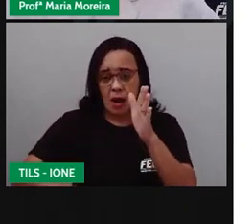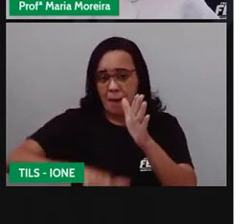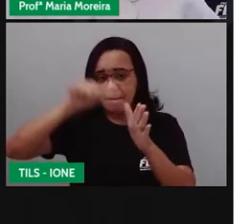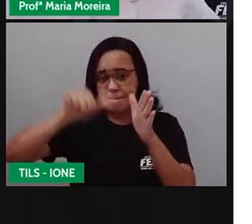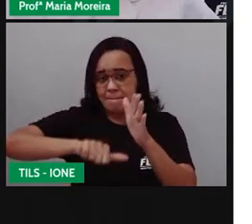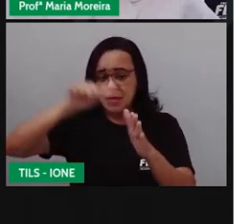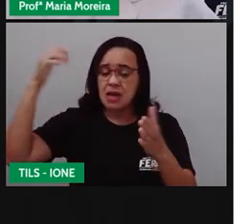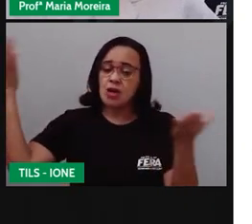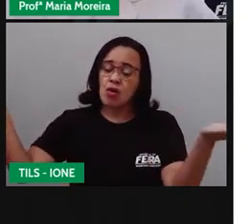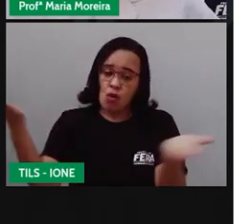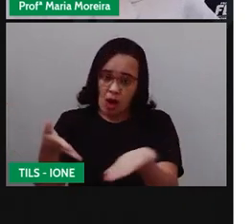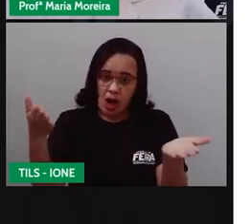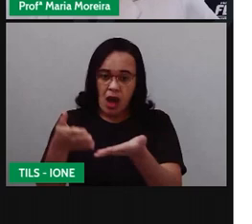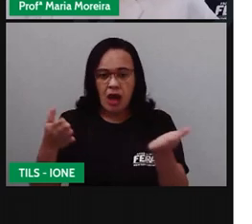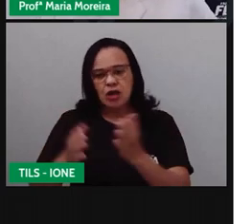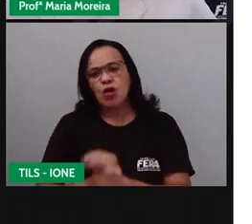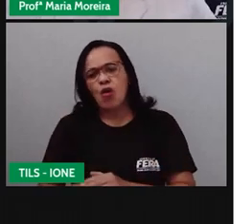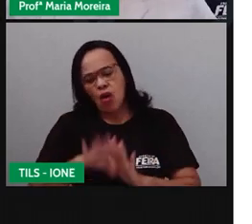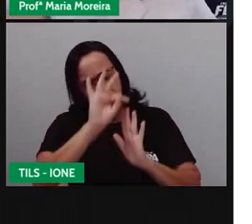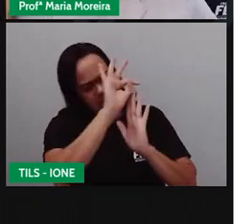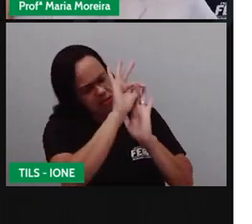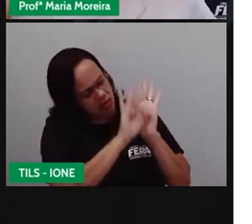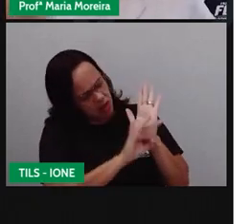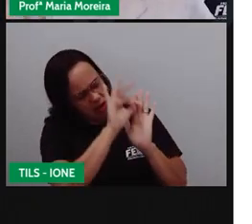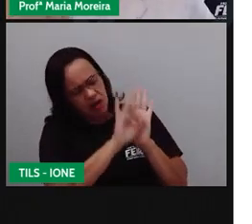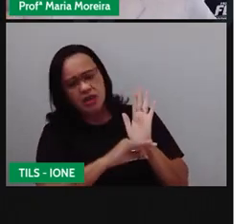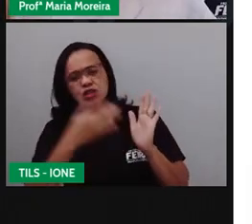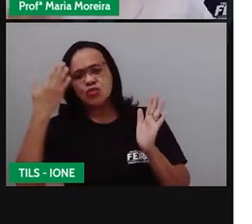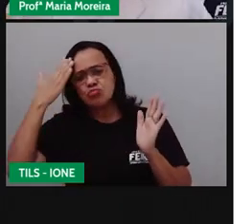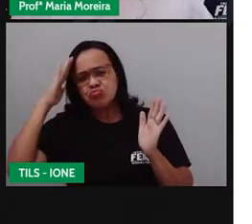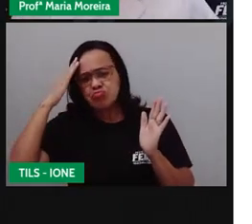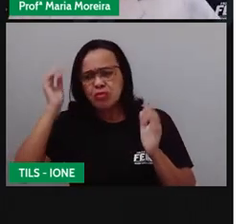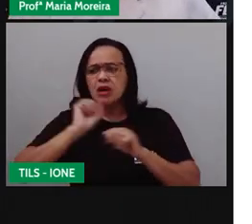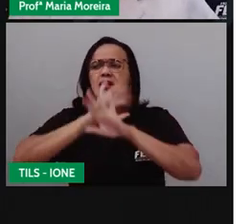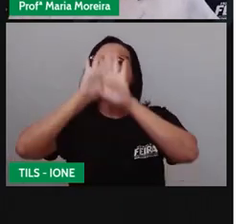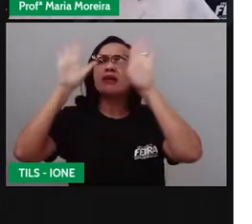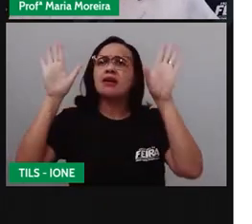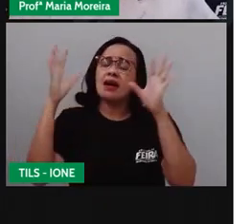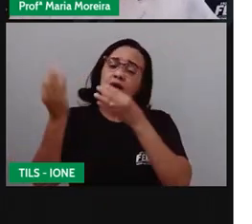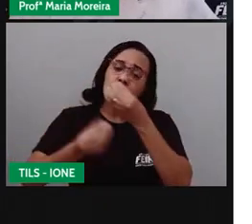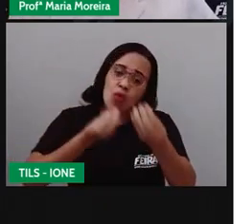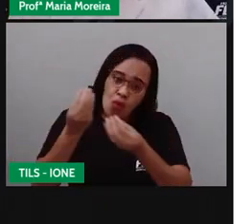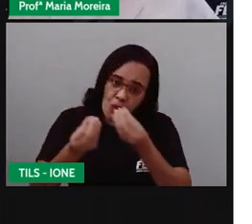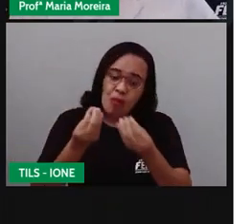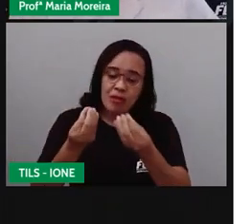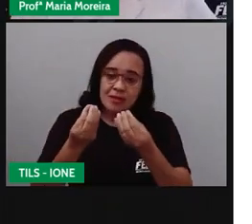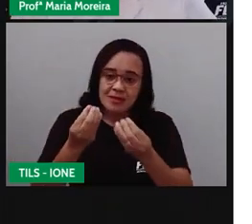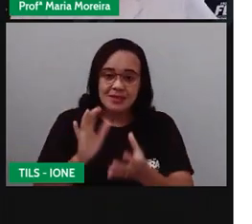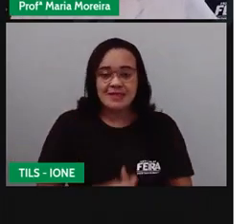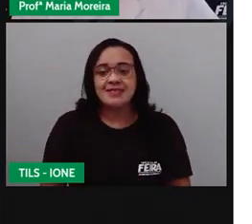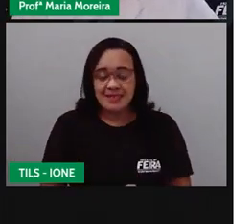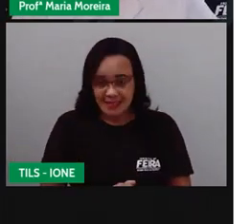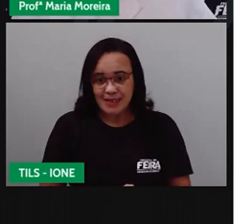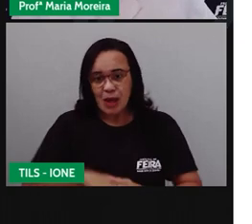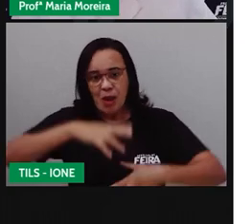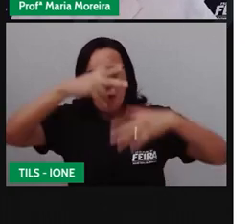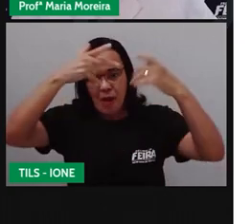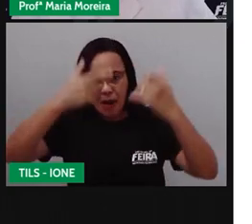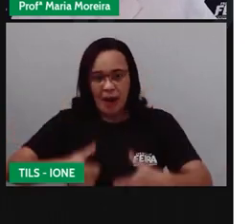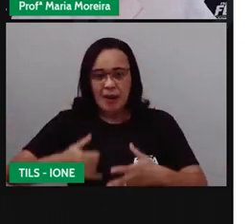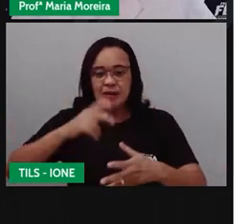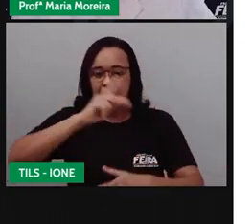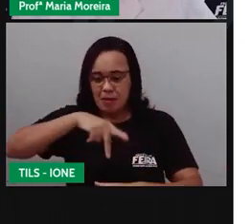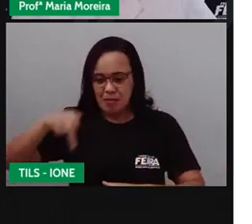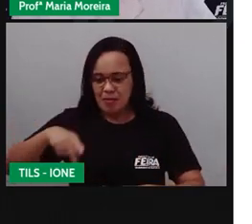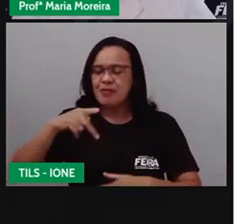uma interpretação de texto, né? A Pló, inclusive, já começou aqui conversando com vocês sobre isso. E agora, eu tenho certeza que vai ficar